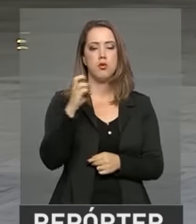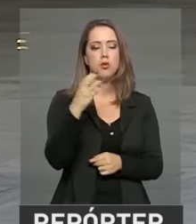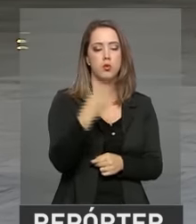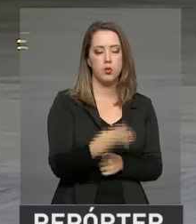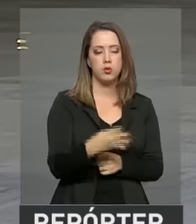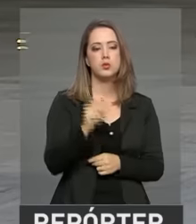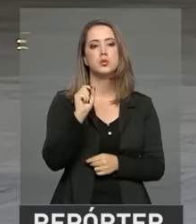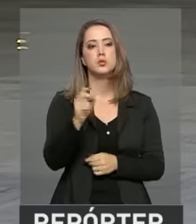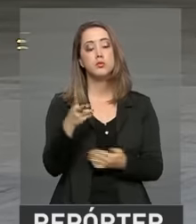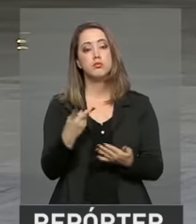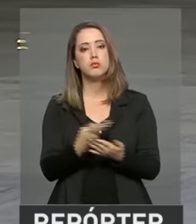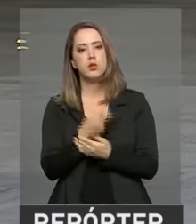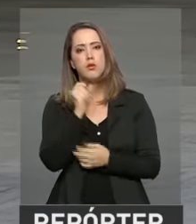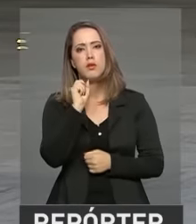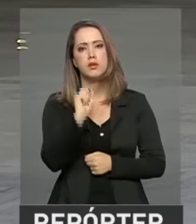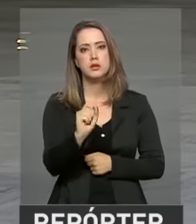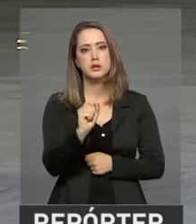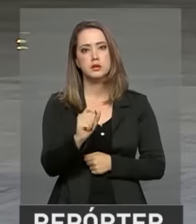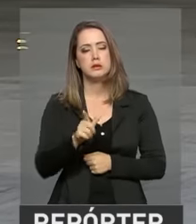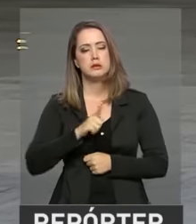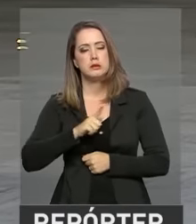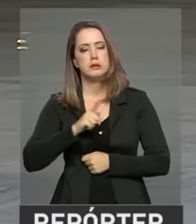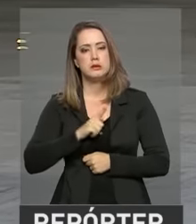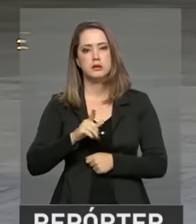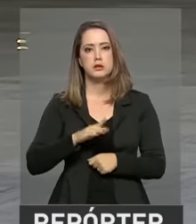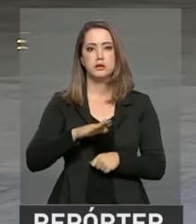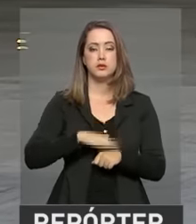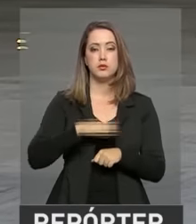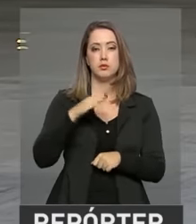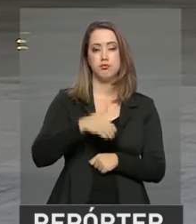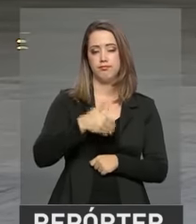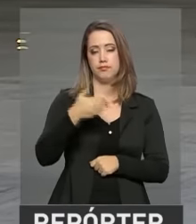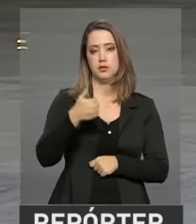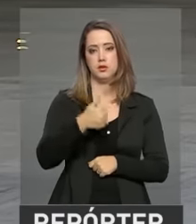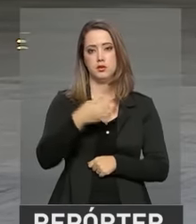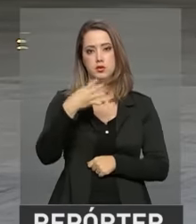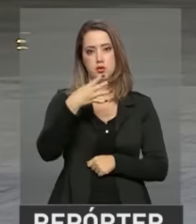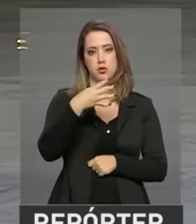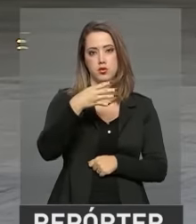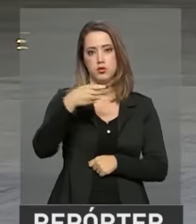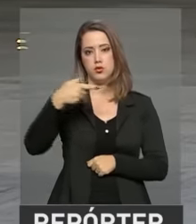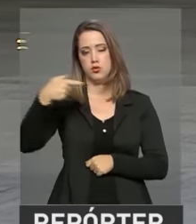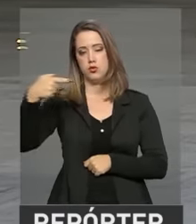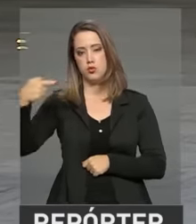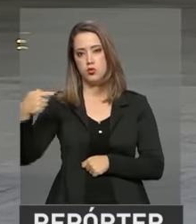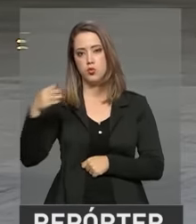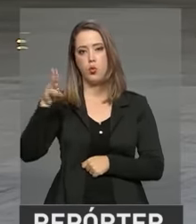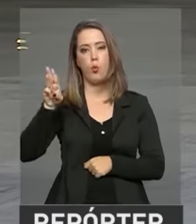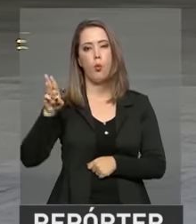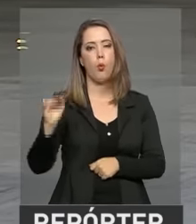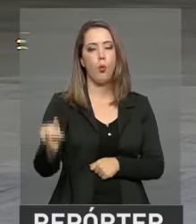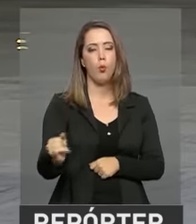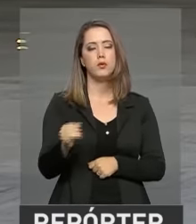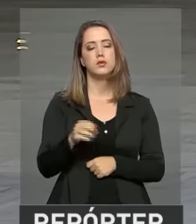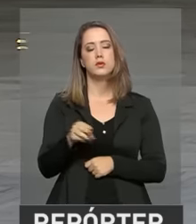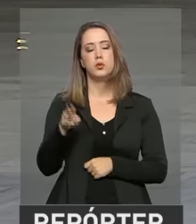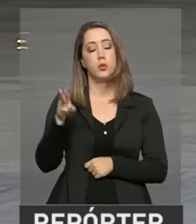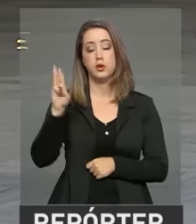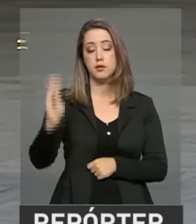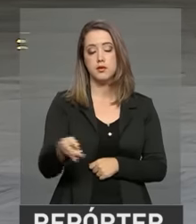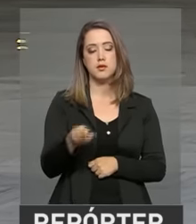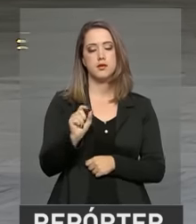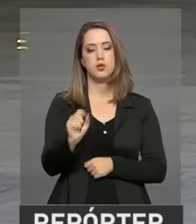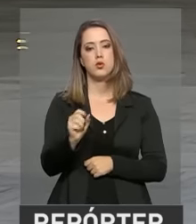Brasileiro de Segurança Pública ocorreram neste ano 47.6 46 casos de